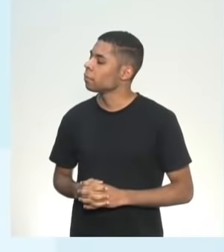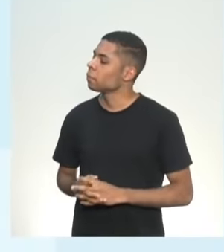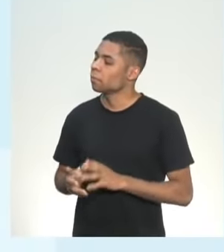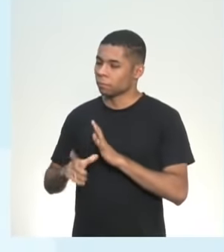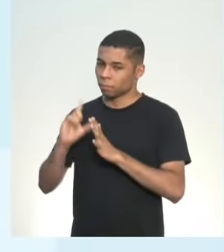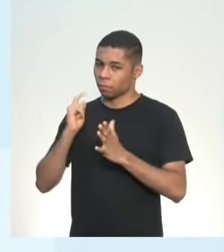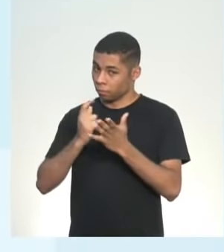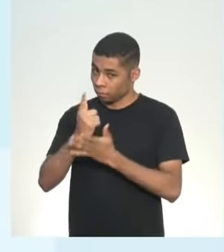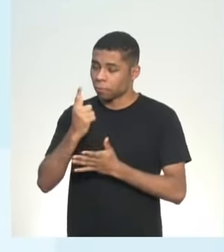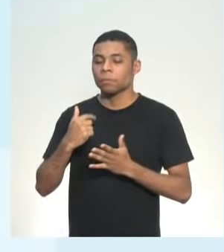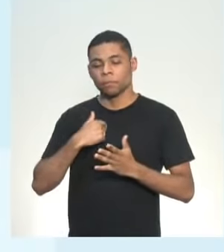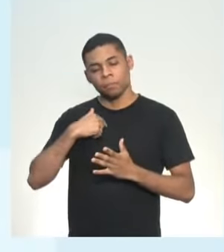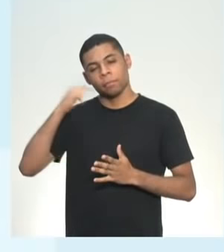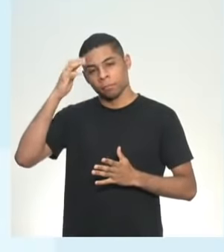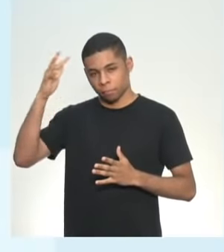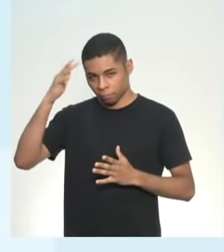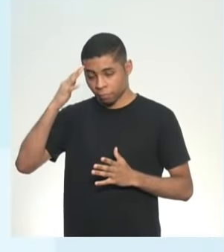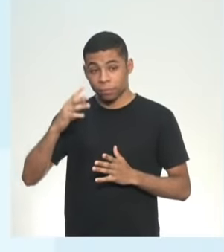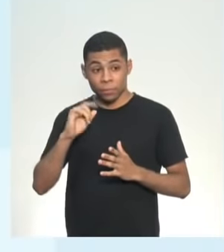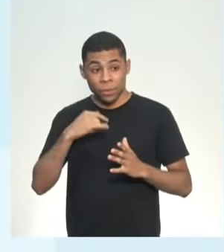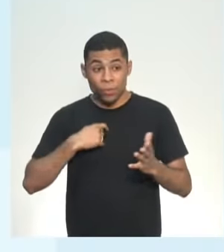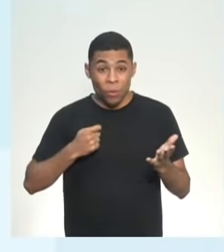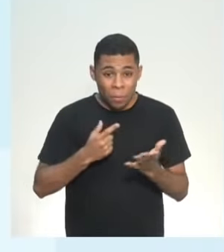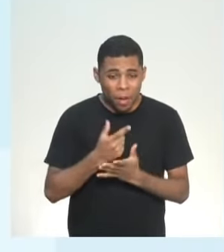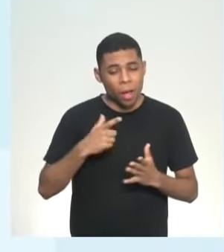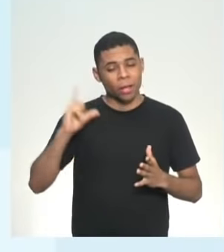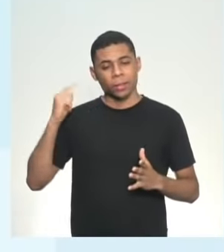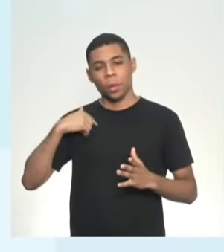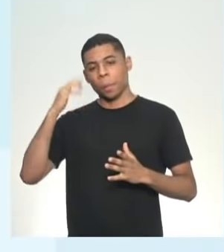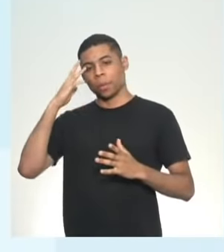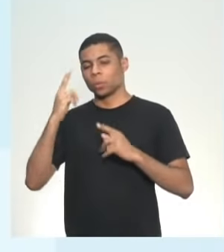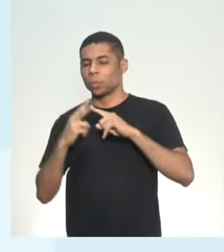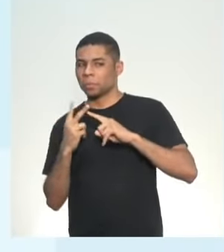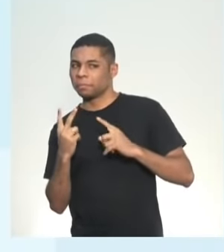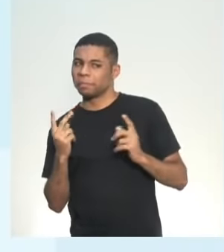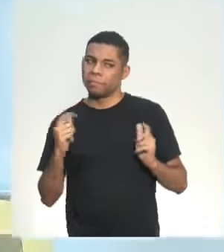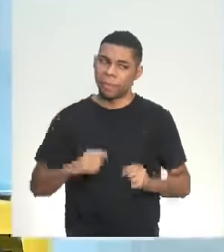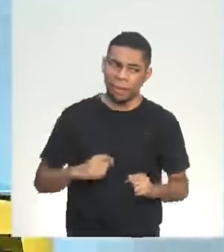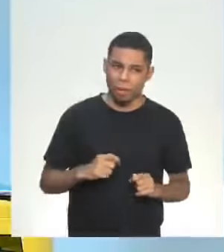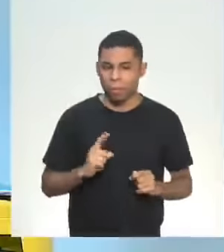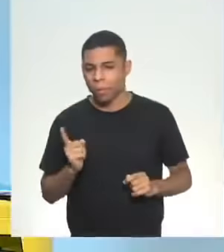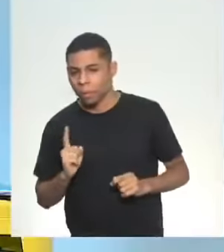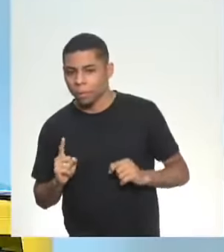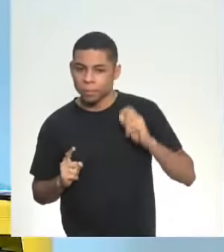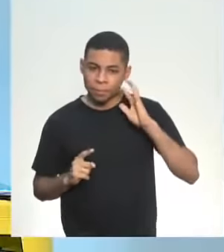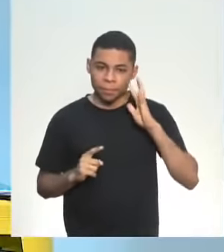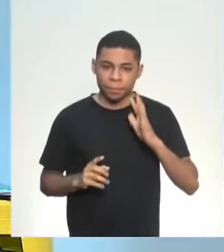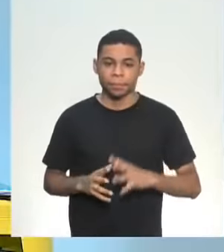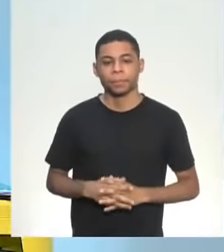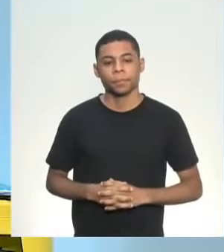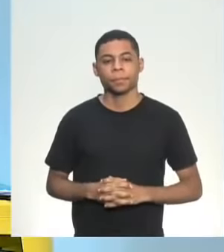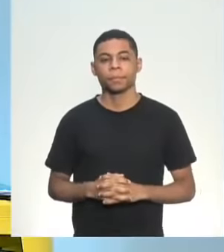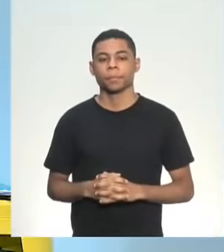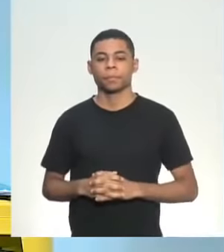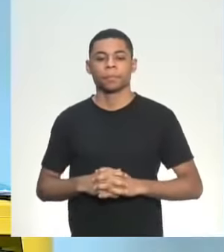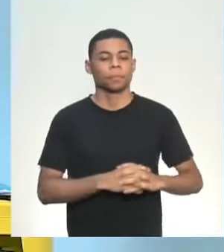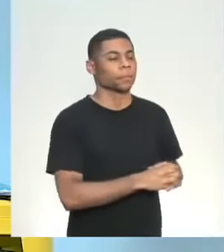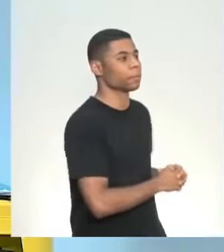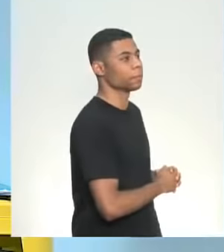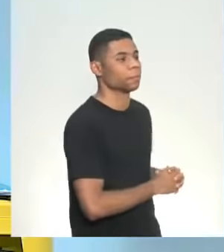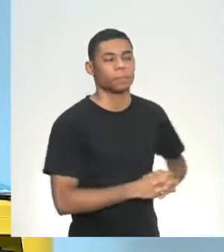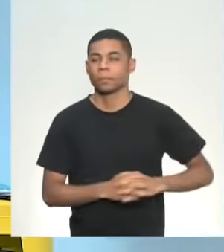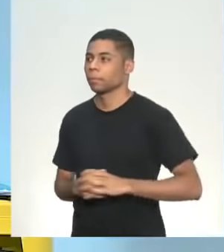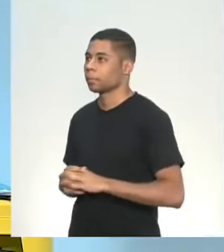penso aí esse duas vezes né a gente não fala pensa duas vezes mas eu penso bastante antes de fazer alguma